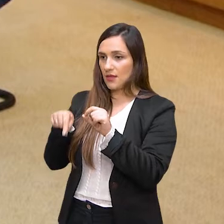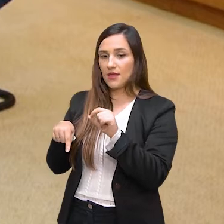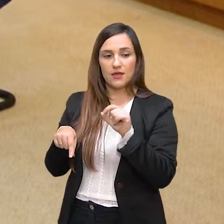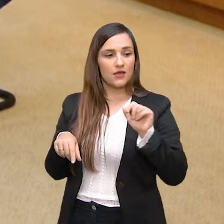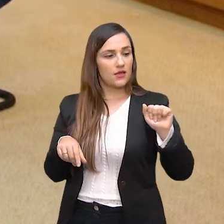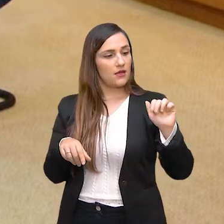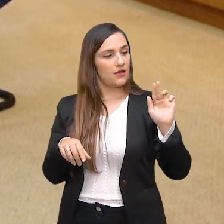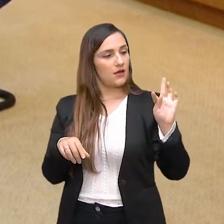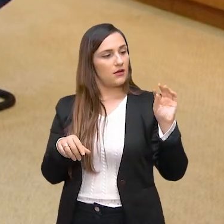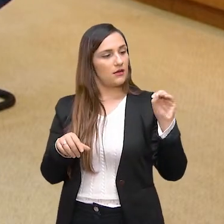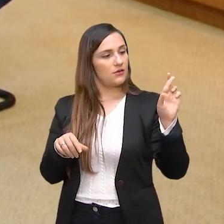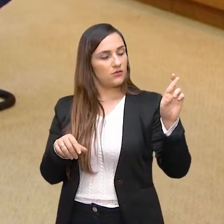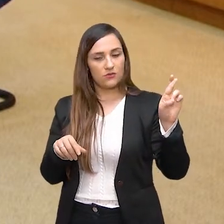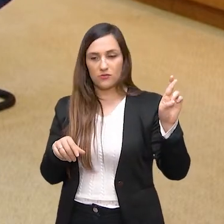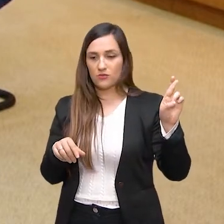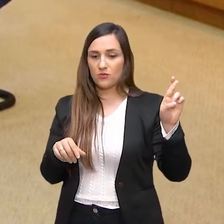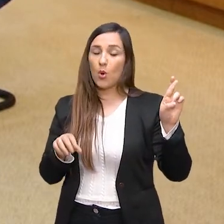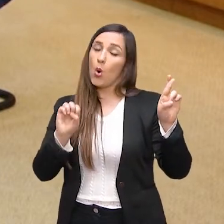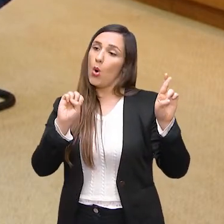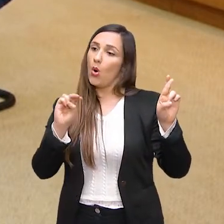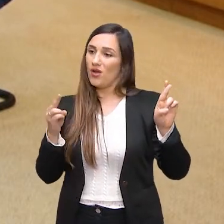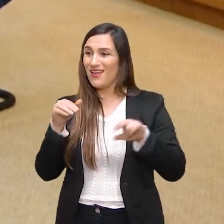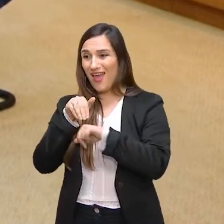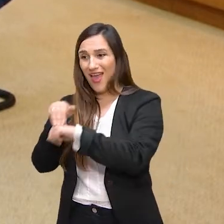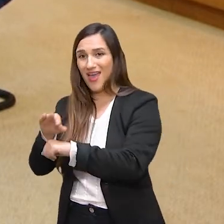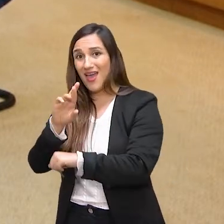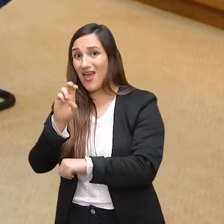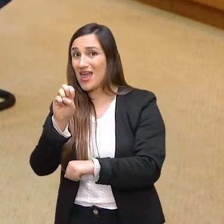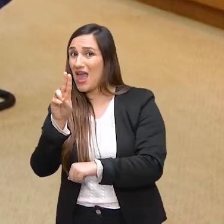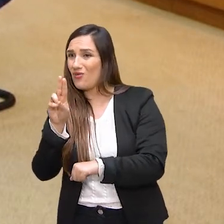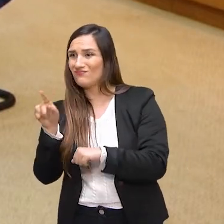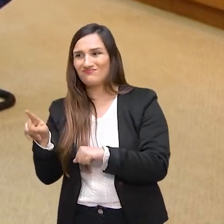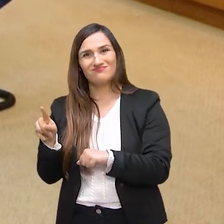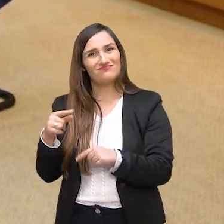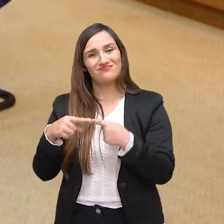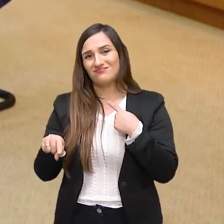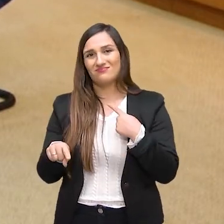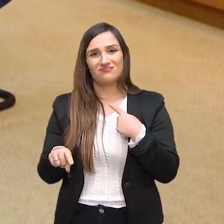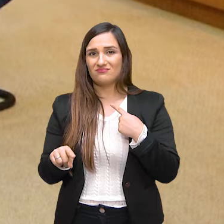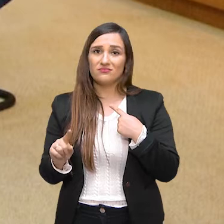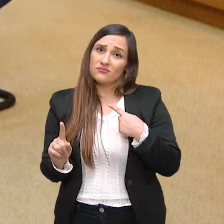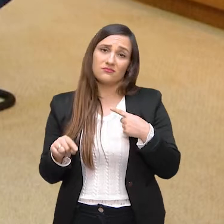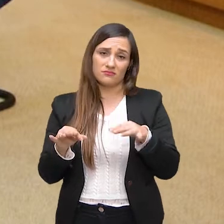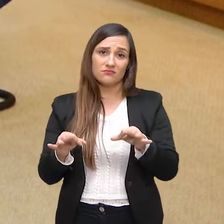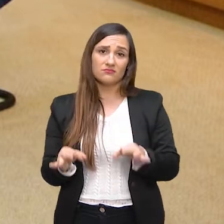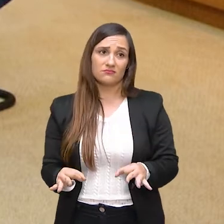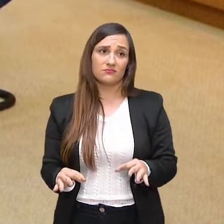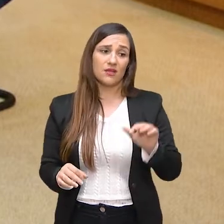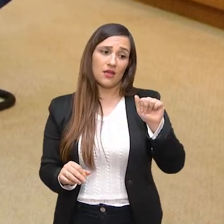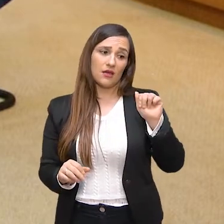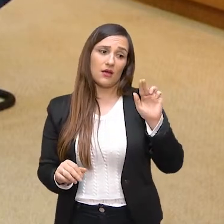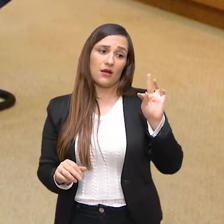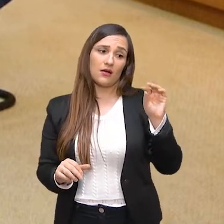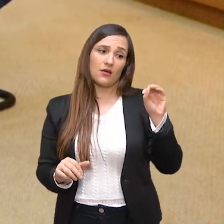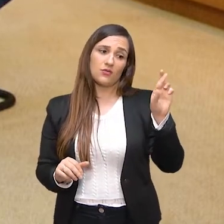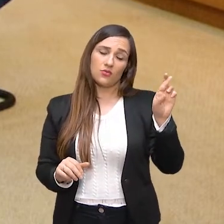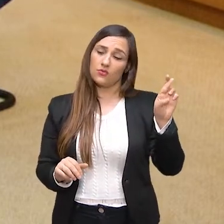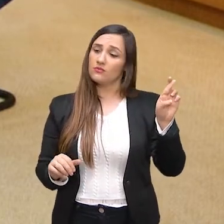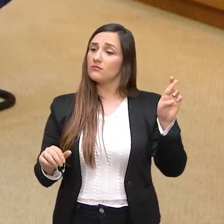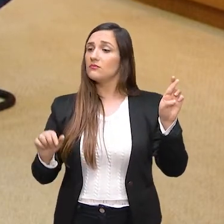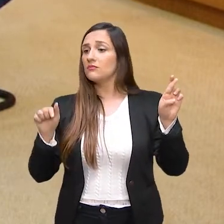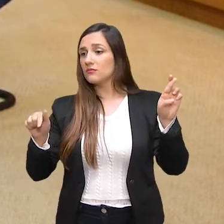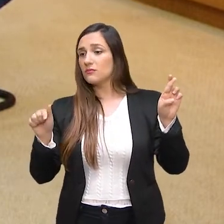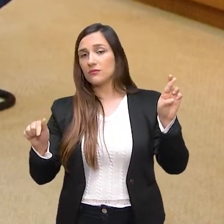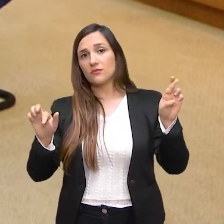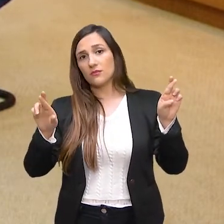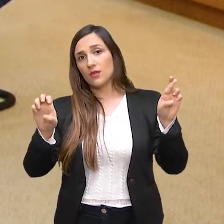linguagem politicamente correta, chamando essas pessoas de requerente ou requerido. Eu não compartilho desse entendimento, porque eu acho que o nome técnico é autor.